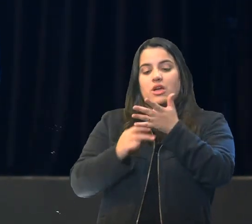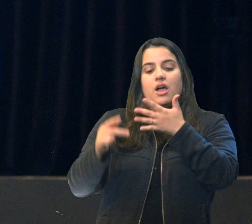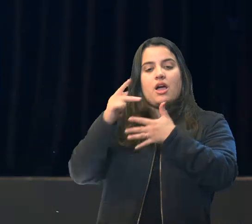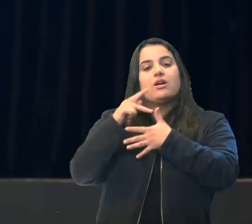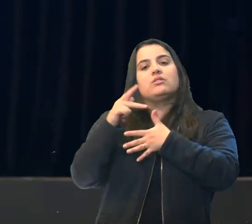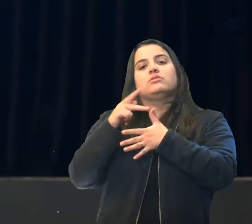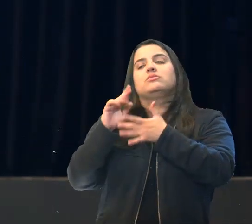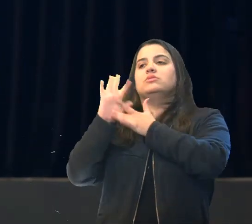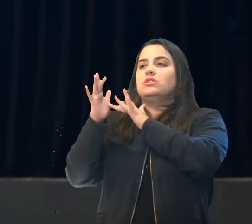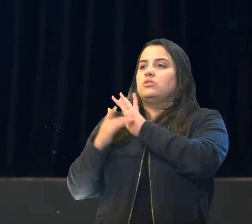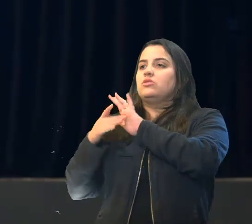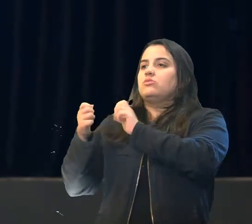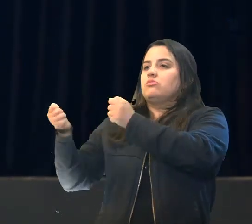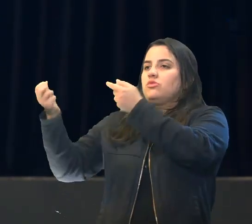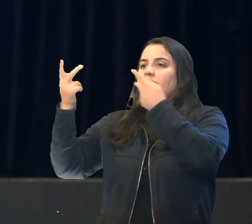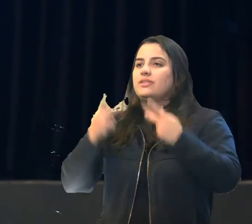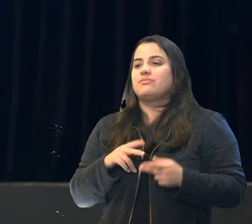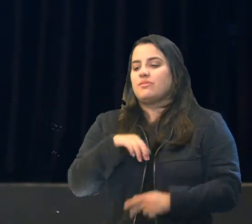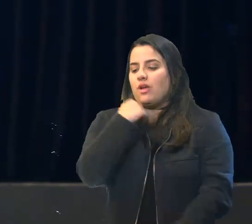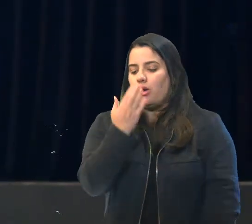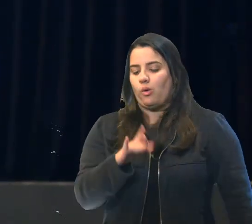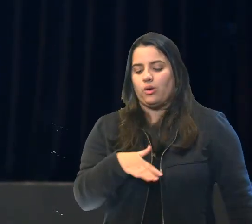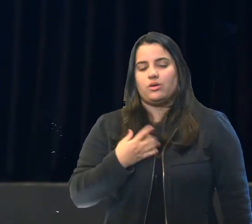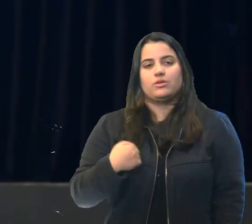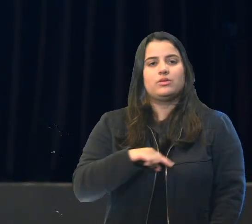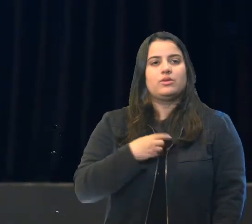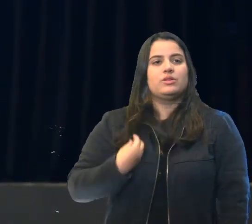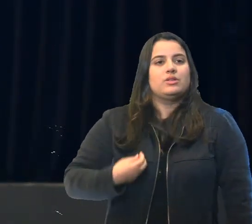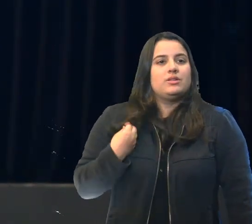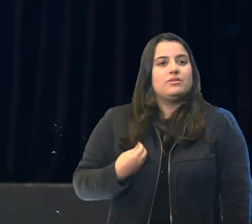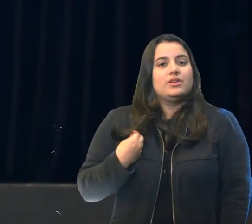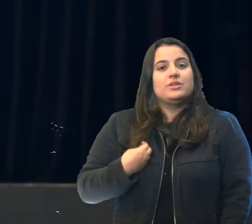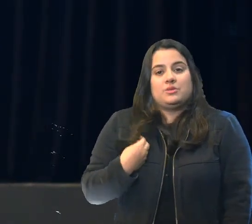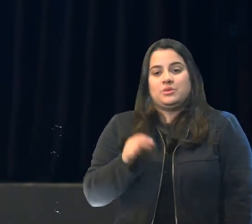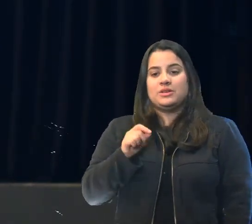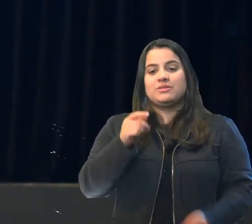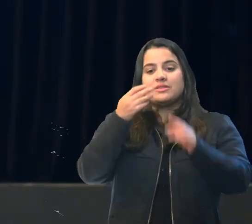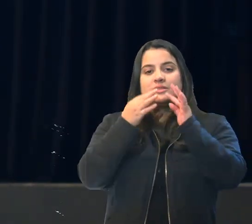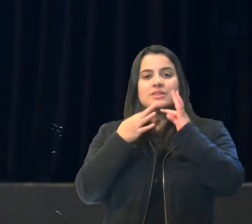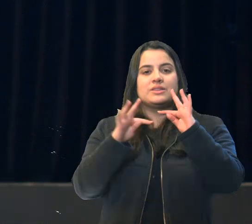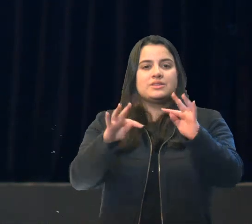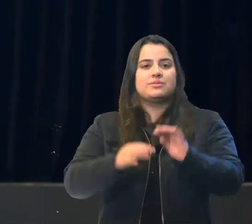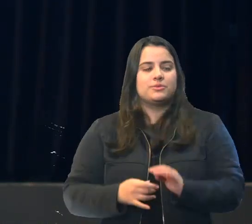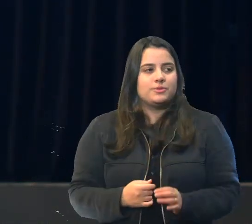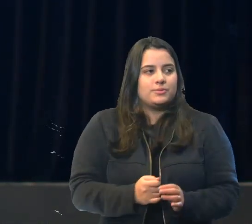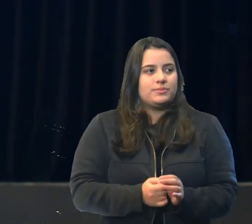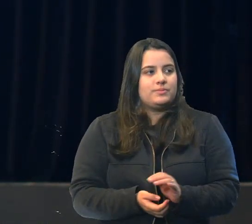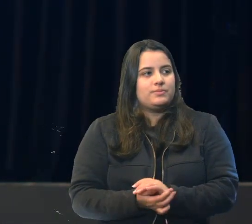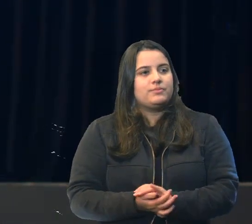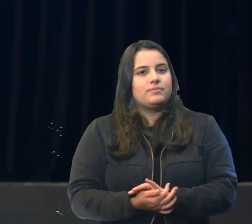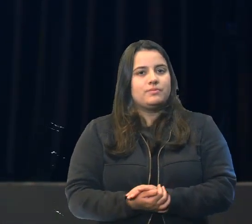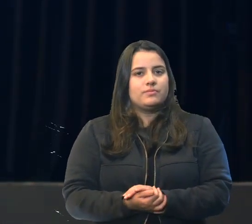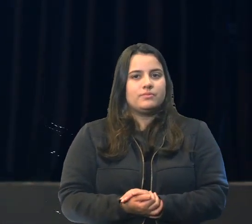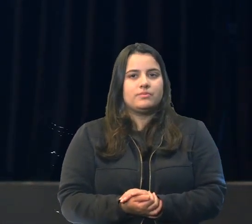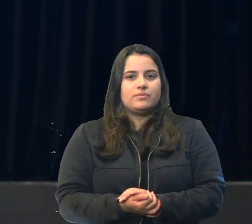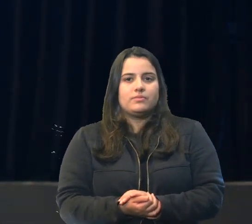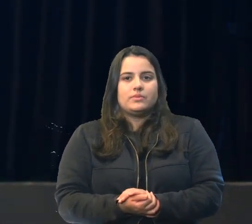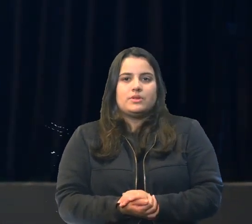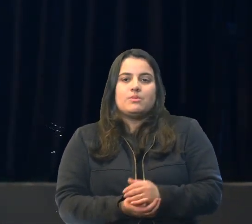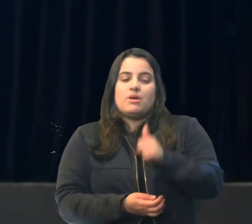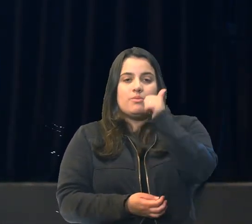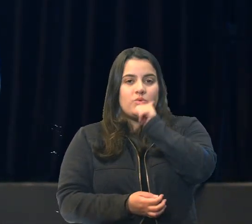visita, honra a nossa casa e a nossa vida vira testemunho para os séculos. Uma mulher